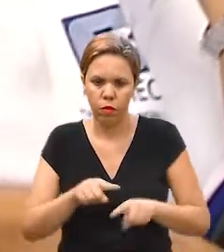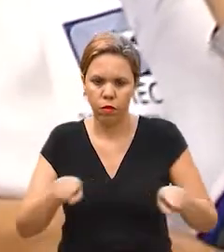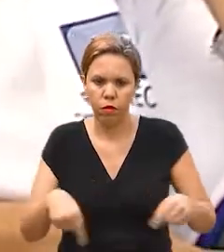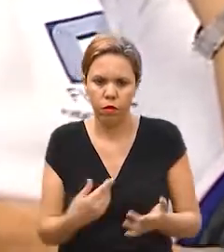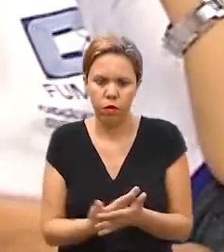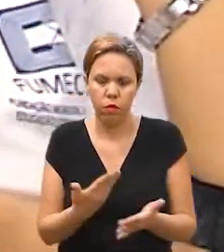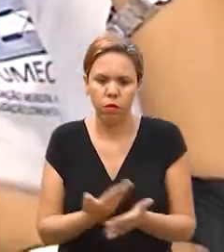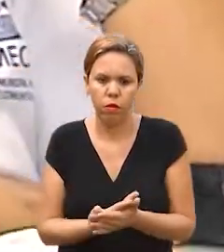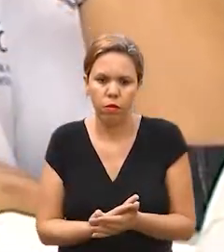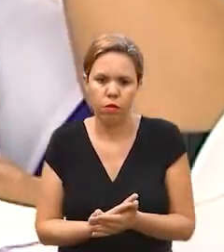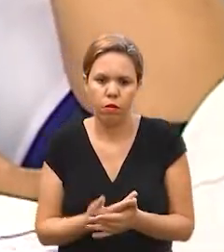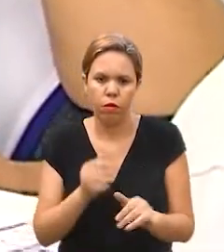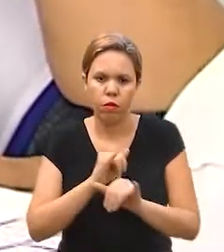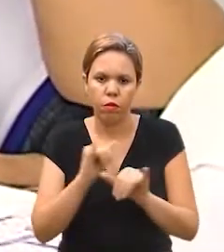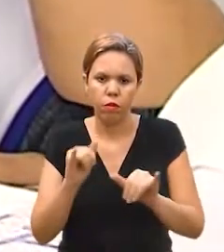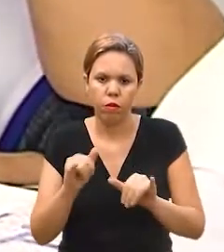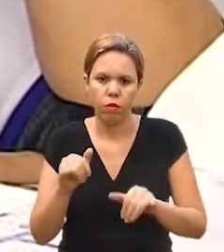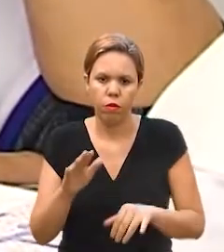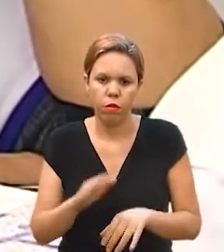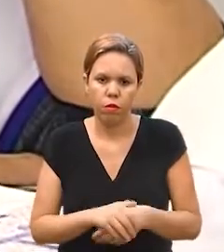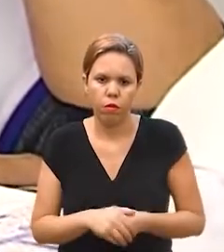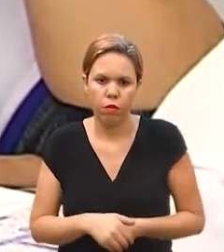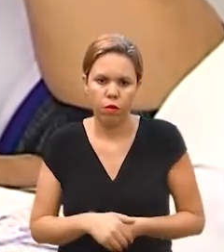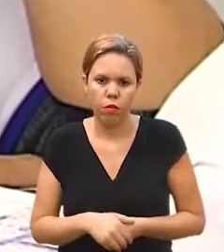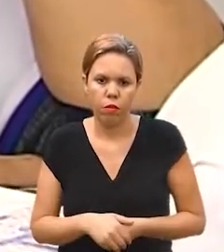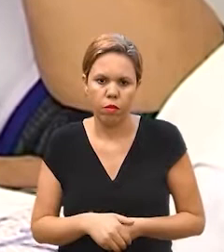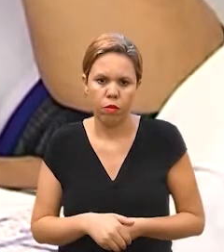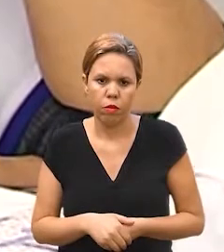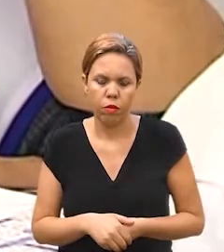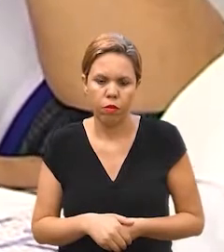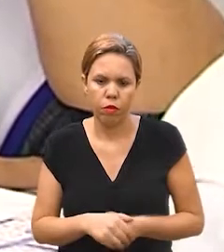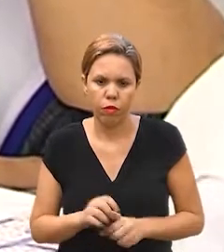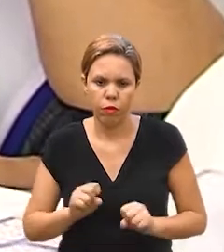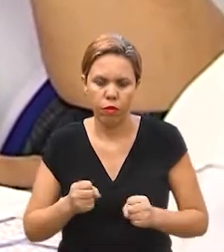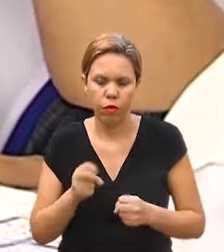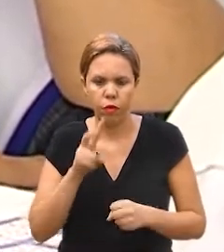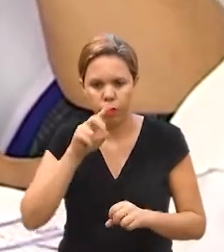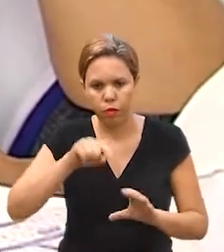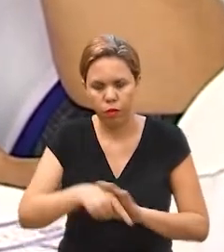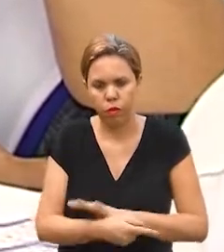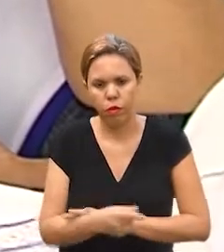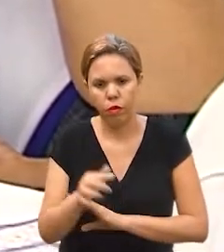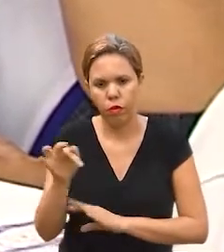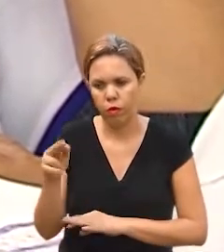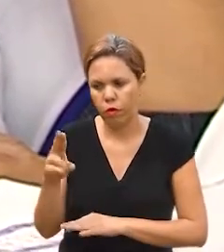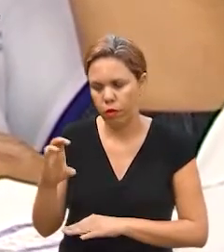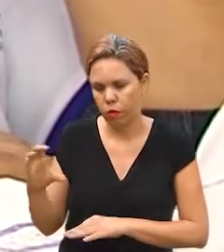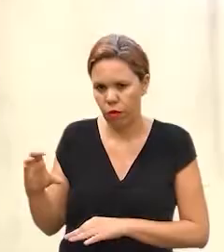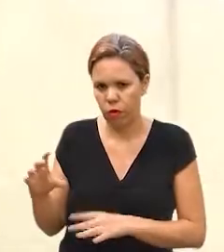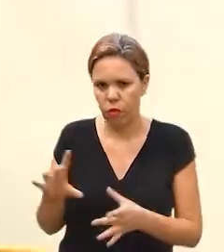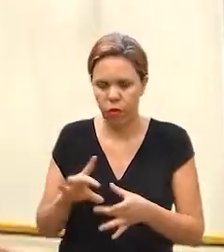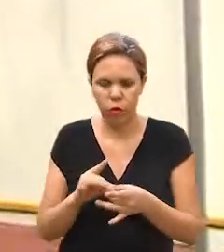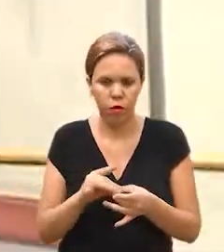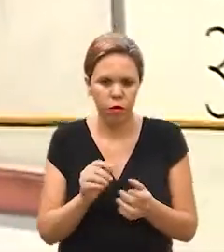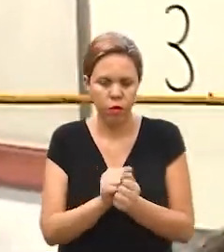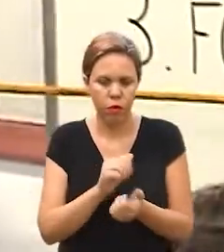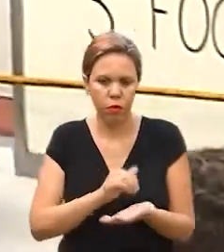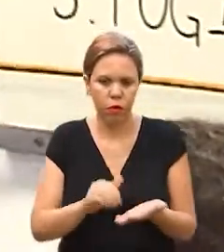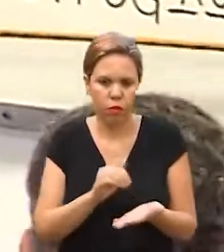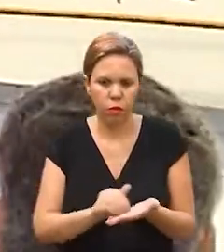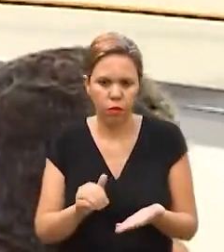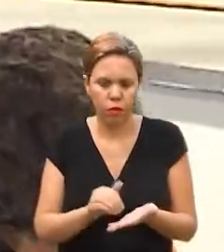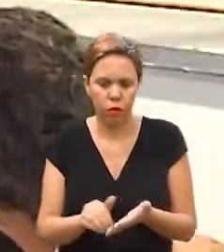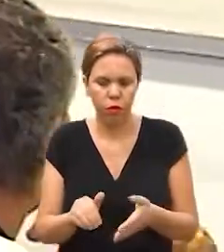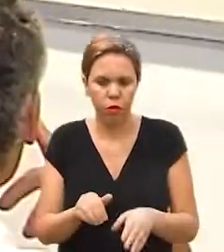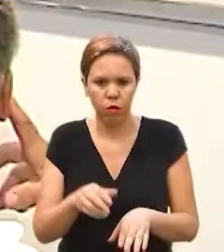para as salas de aula. Ou seja, essa campanha está sendo mais agressiva, e a FUMEC ela está unida junto com a